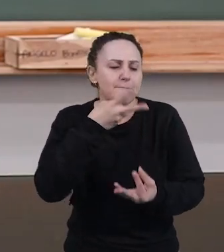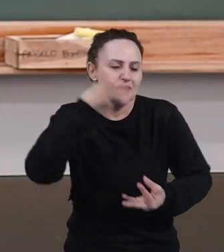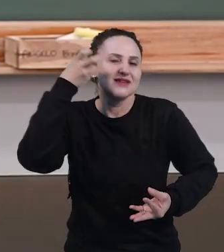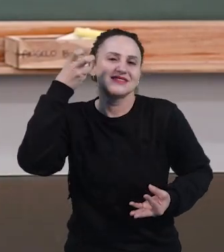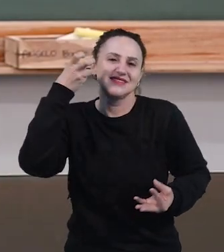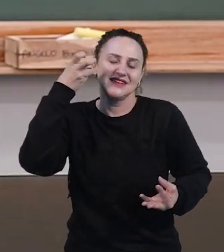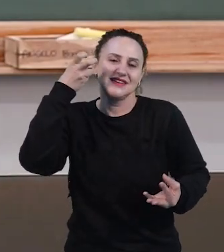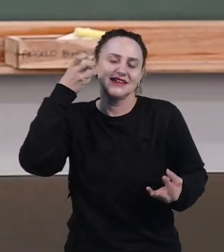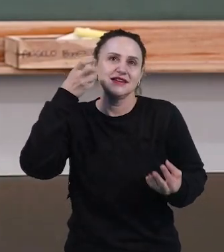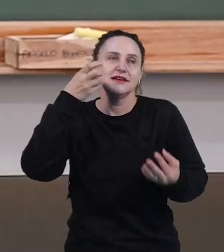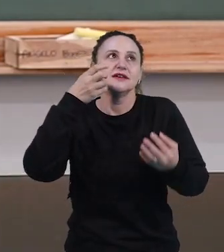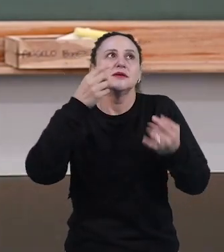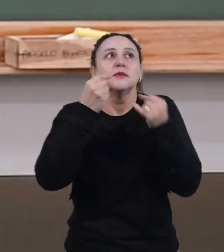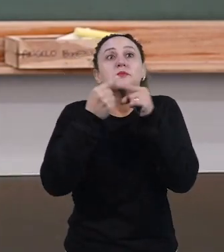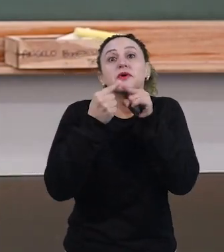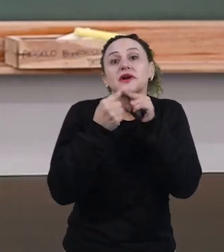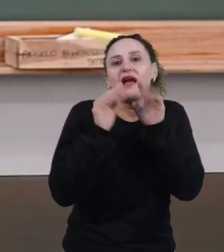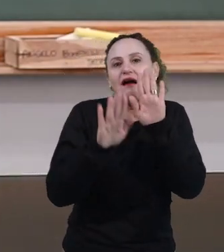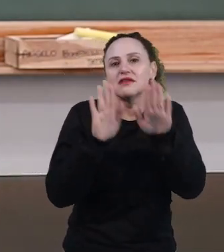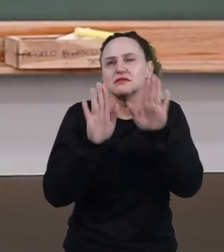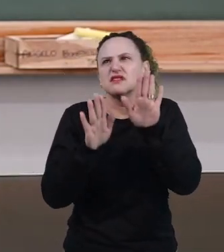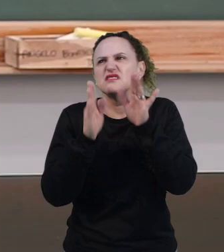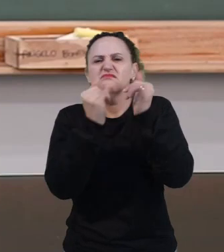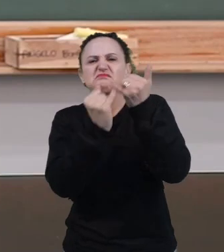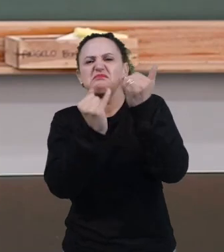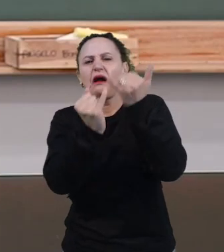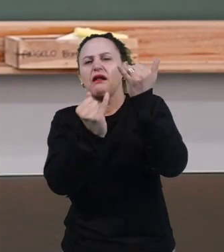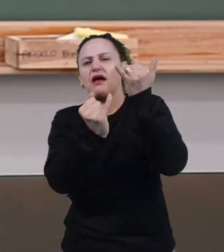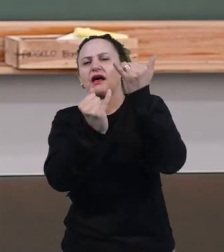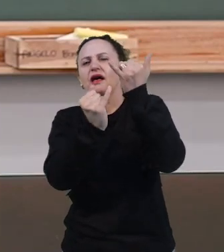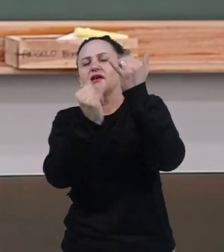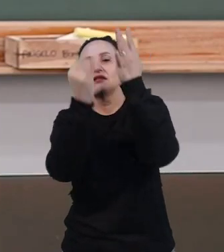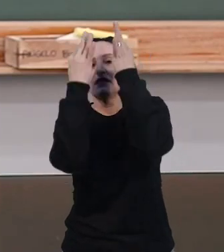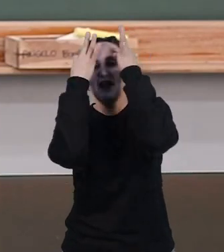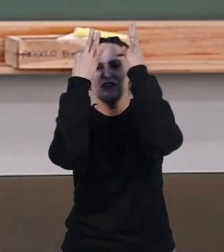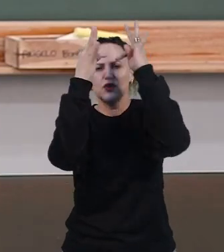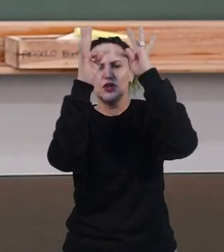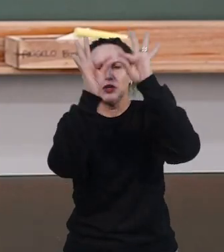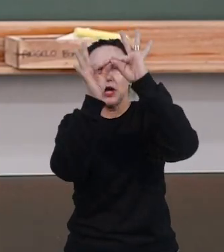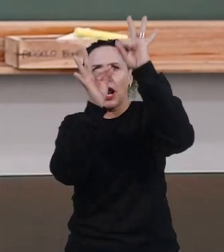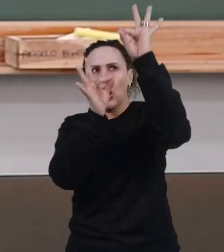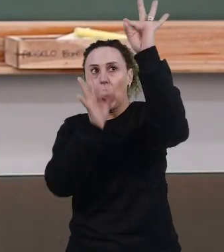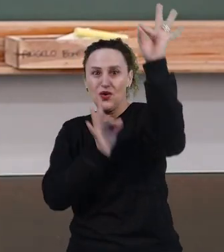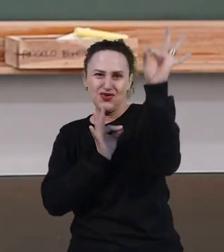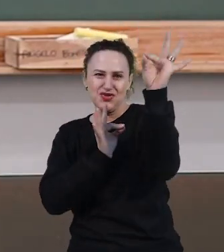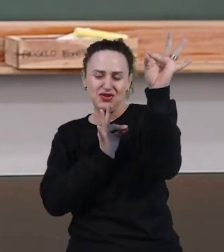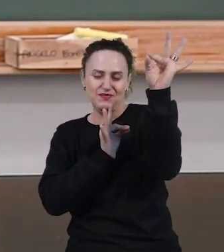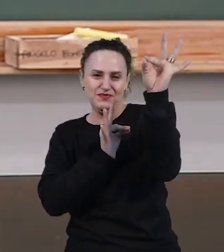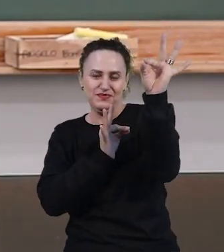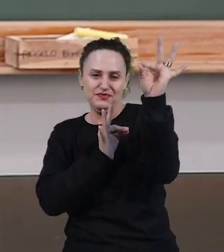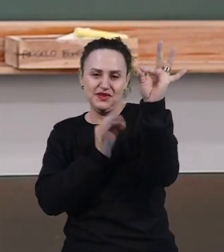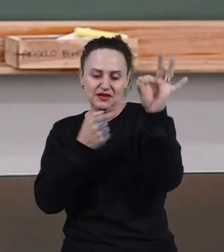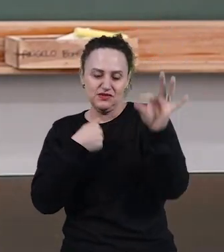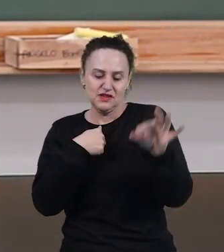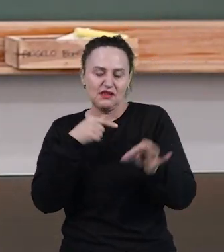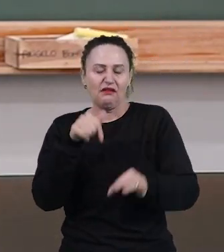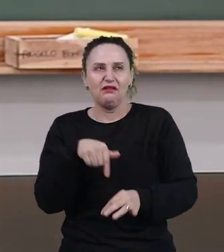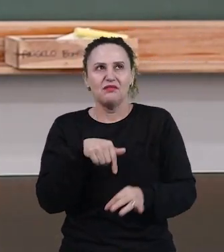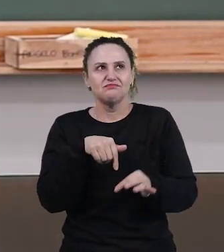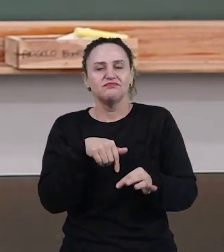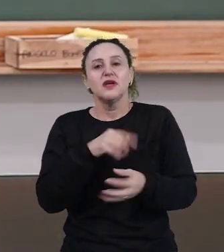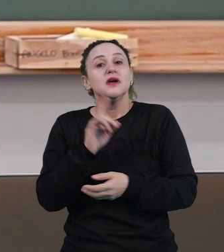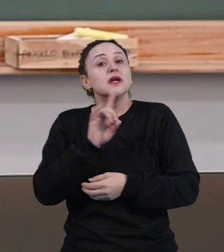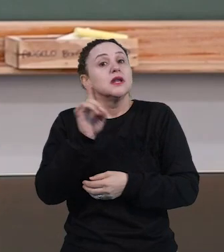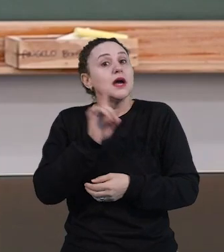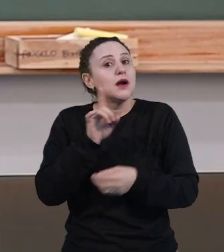lá longe e nós estamos aqui, mas isso tudo tá muito junto. E é assim que tem que estar, né? A teoria, ela tem que nos possibilitar fazer uma leitura